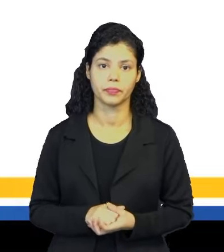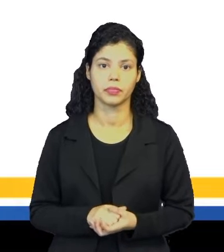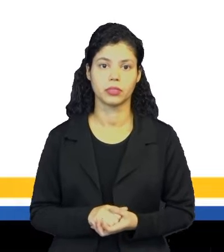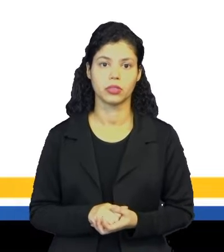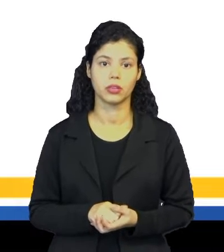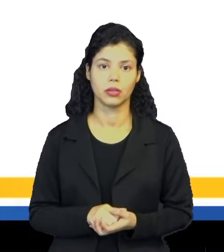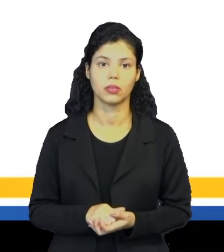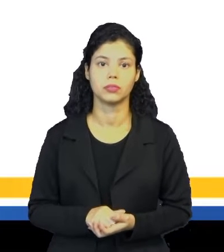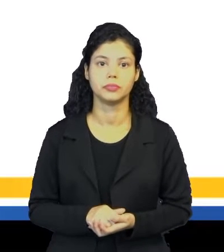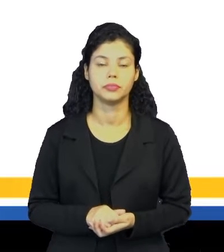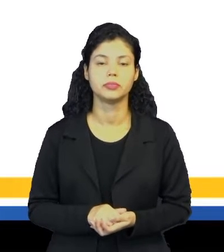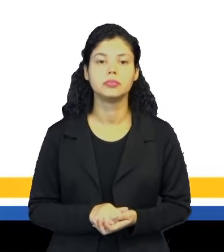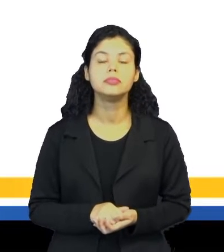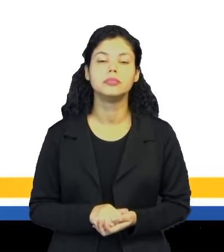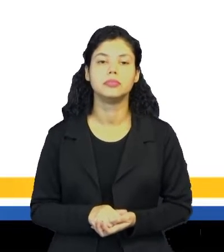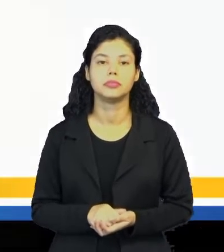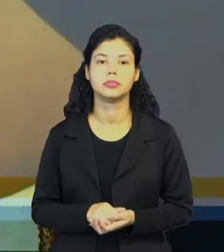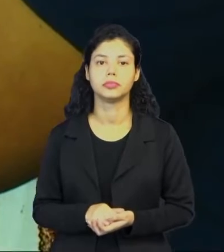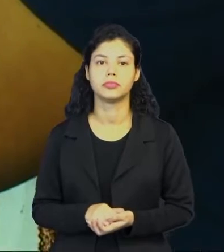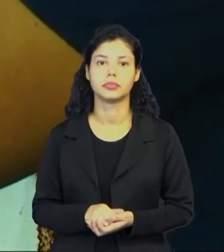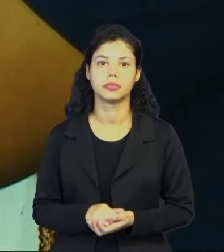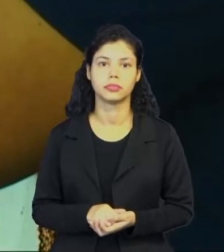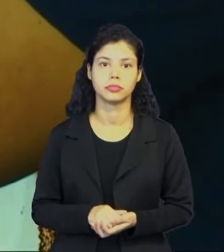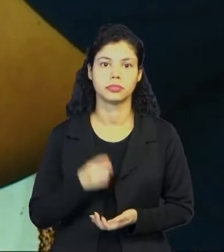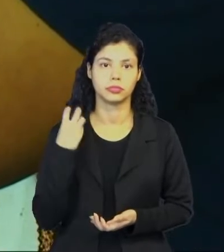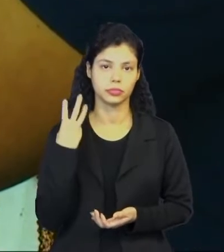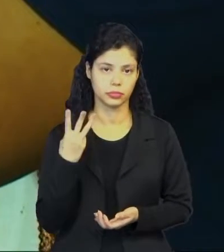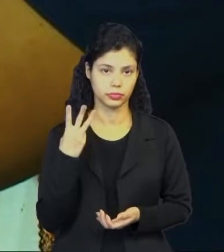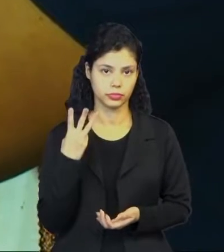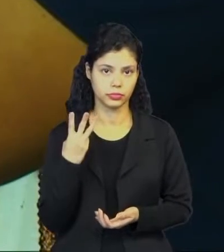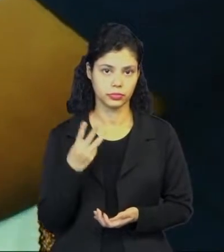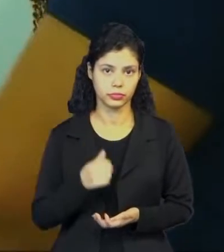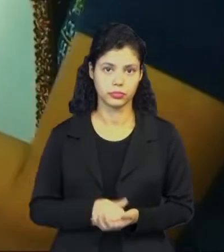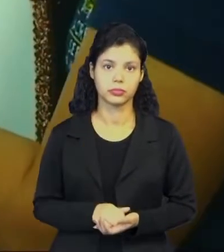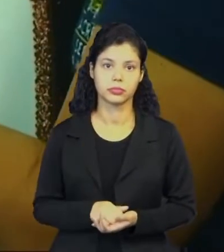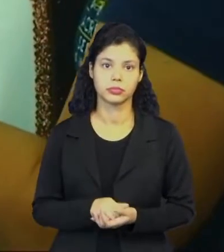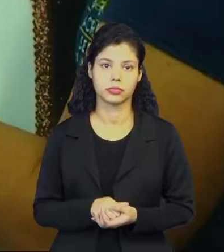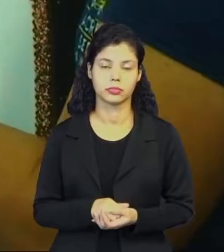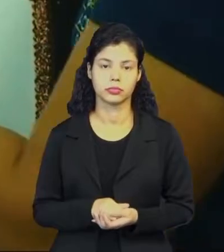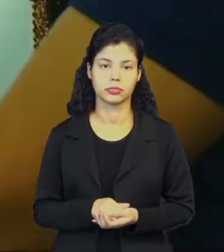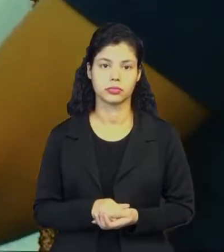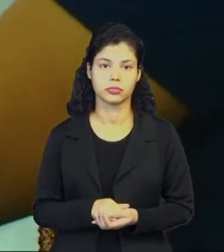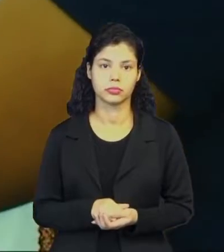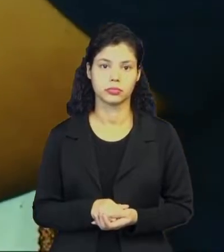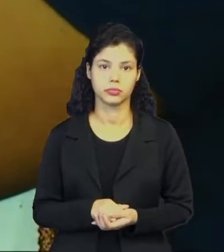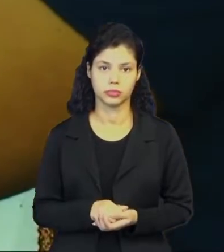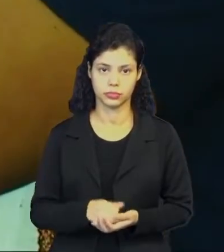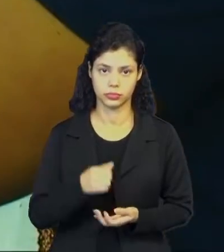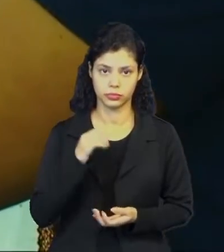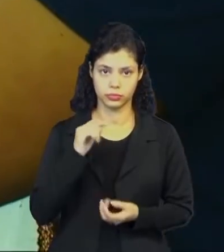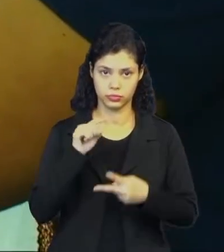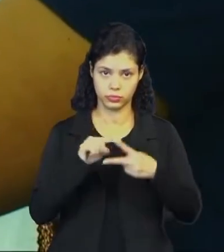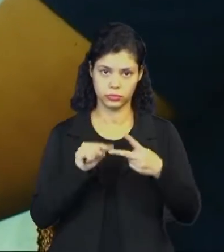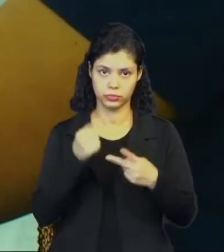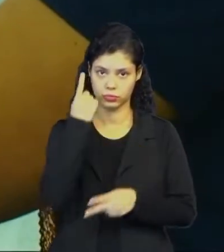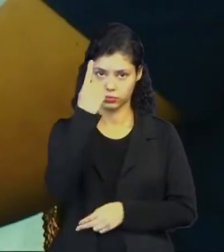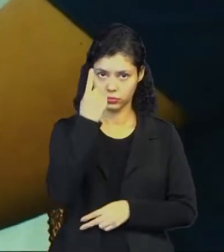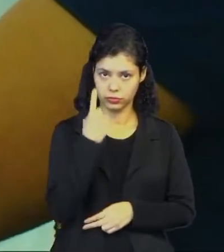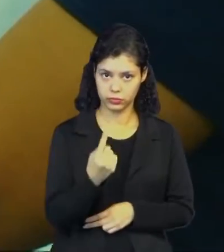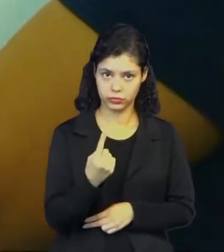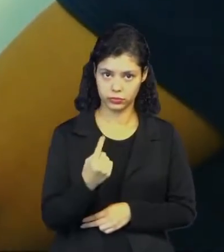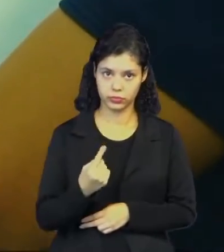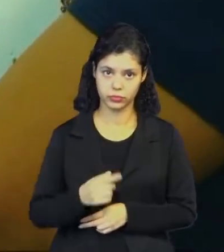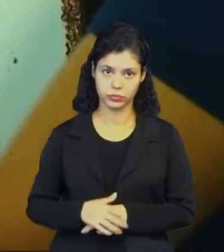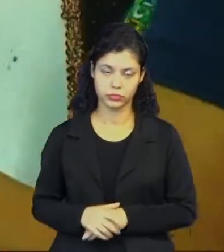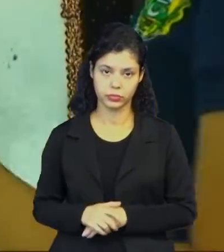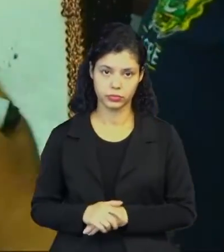vou colocar aqui na minha tabela, vamos lá. Colocar Pedro, 3. Kátia e José, cada um